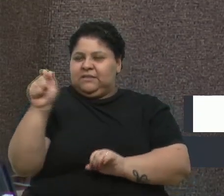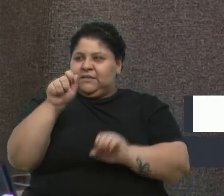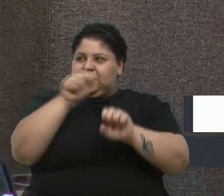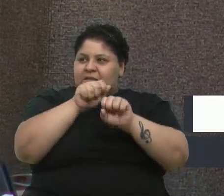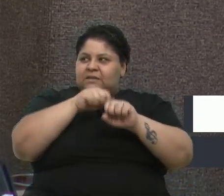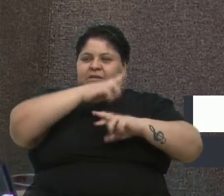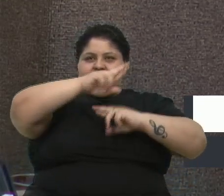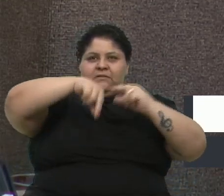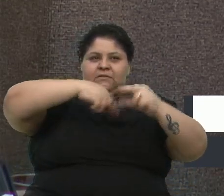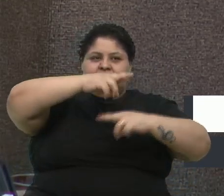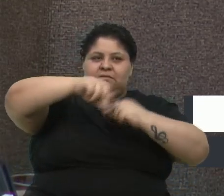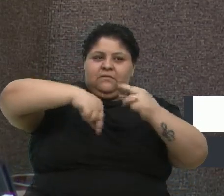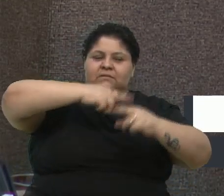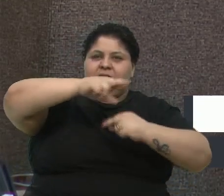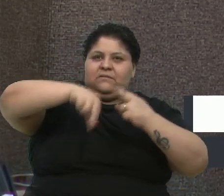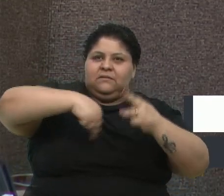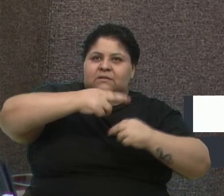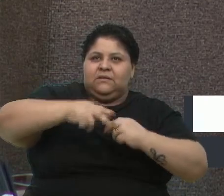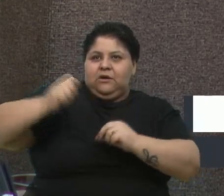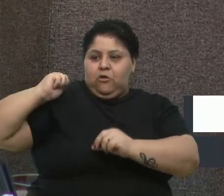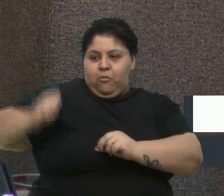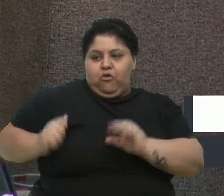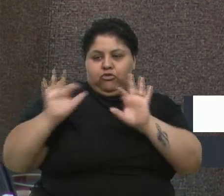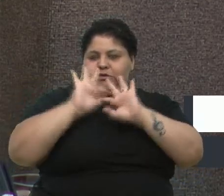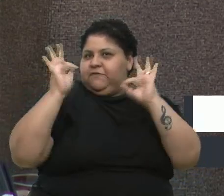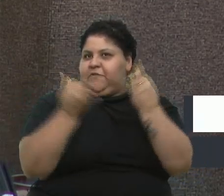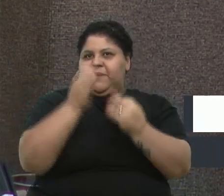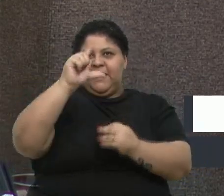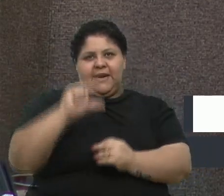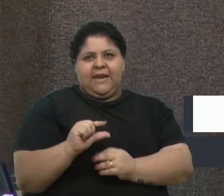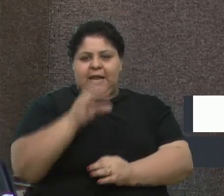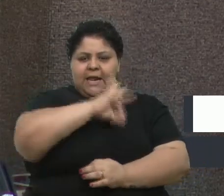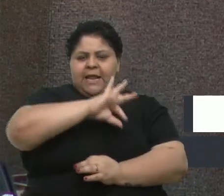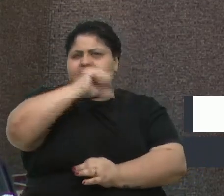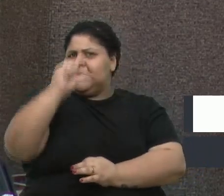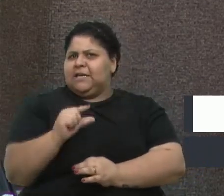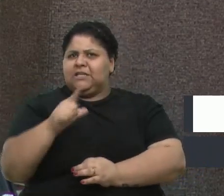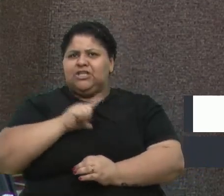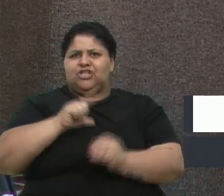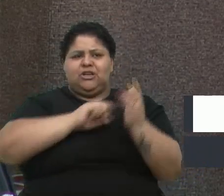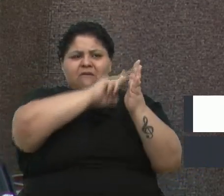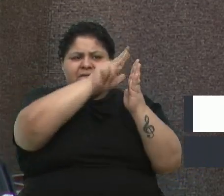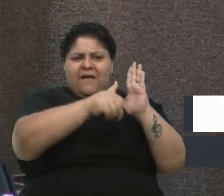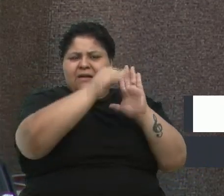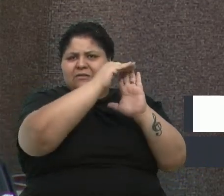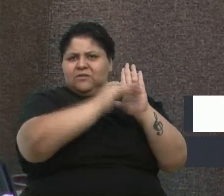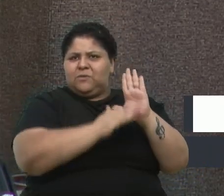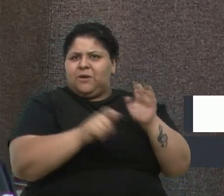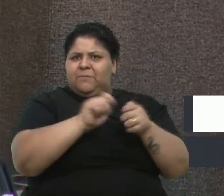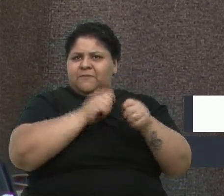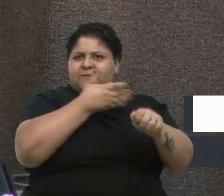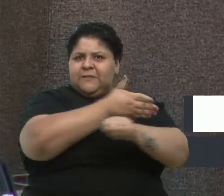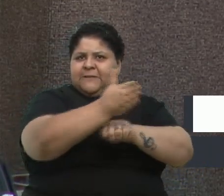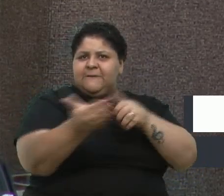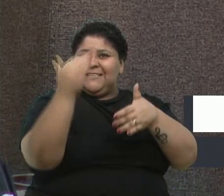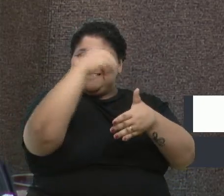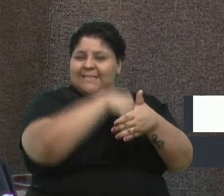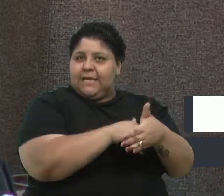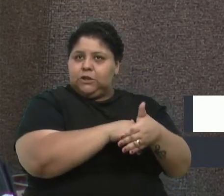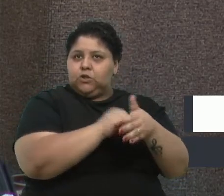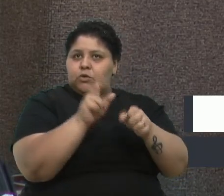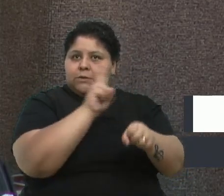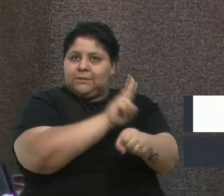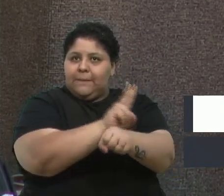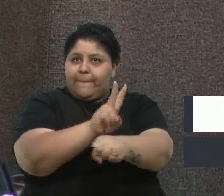Recicladores, o Microcrédito, a Bolsa Família, enfim, Renda Mínima, tinham diversos programas envolvidos dentro dessa rede de proteção